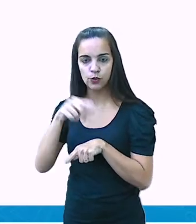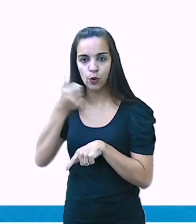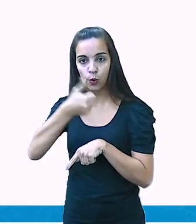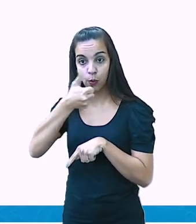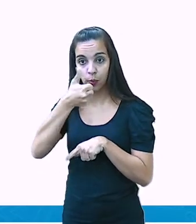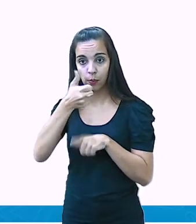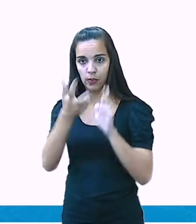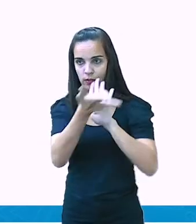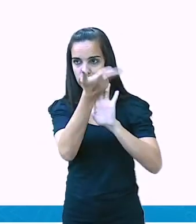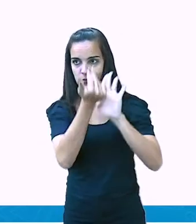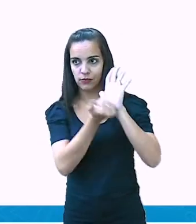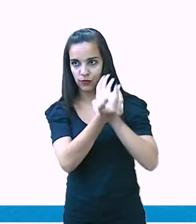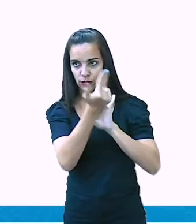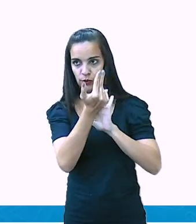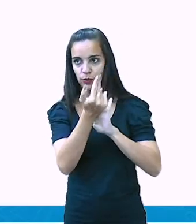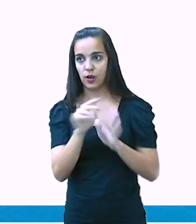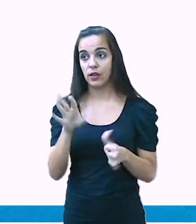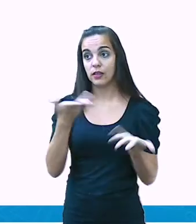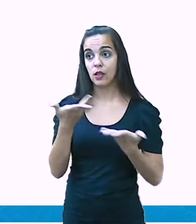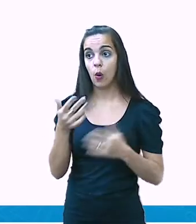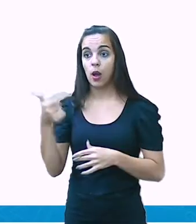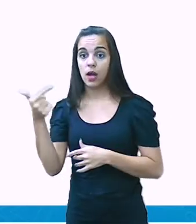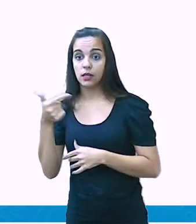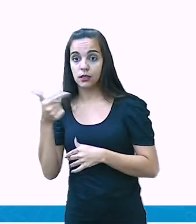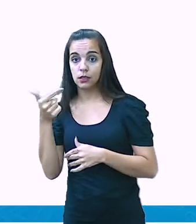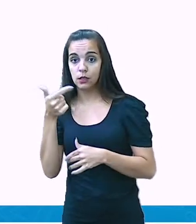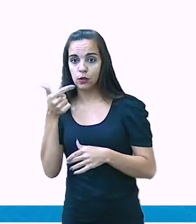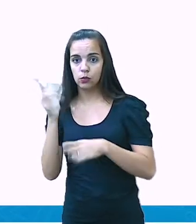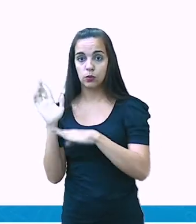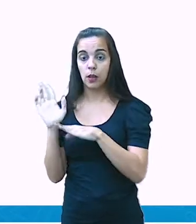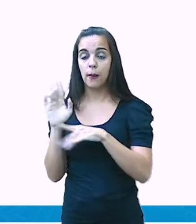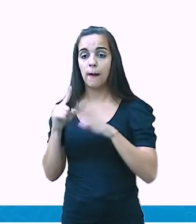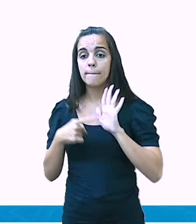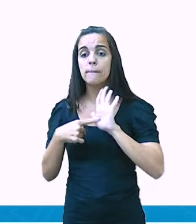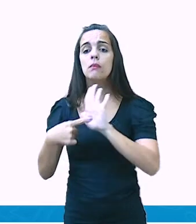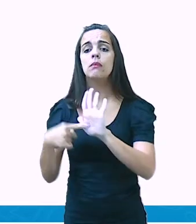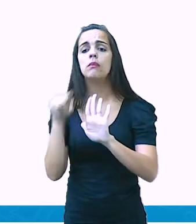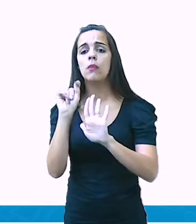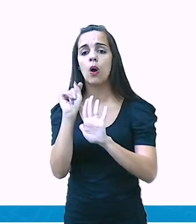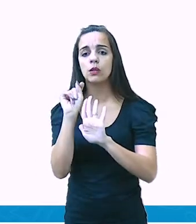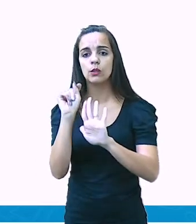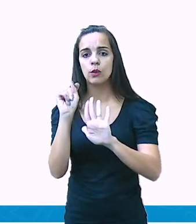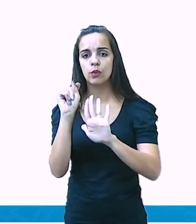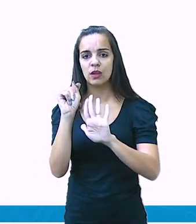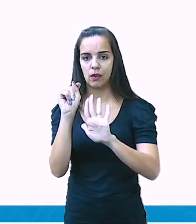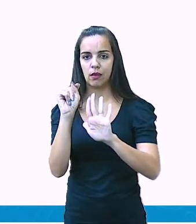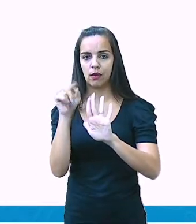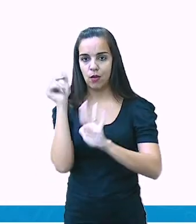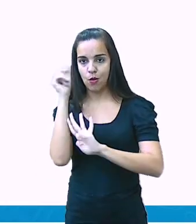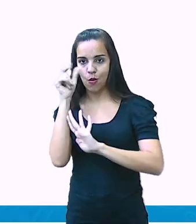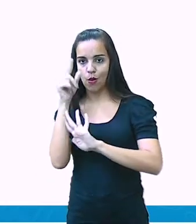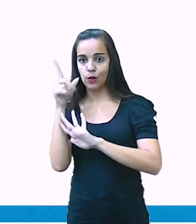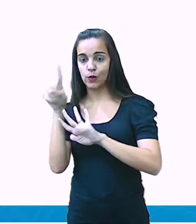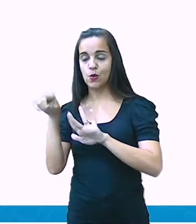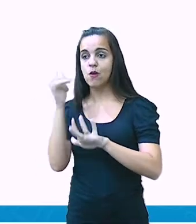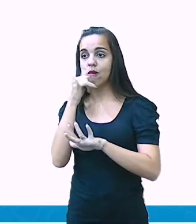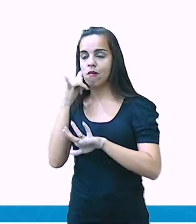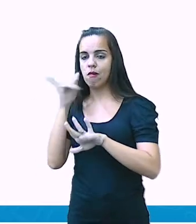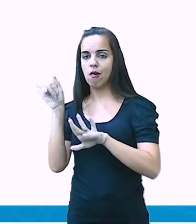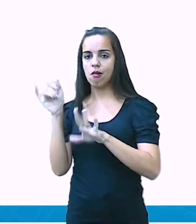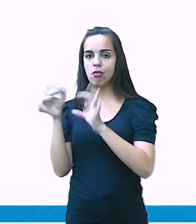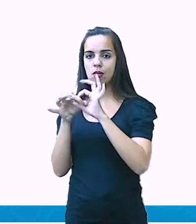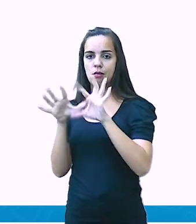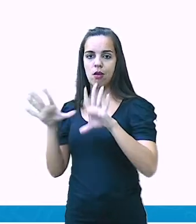acontecer. Então, o que ele fez? Ele saltou para o nível externo. Nível